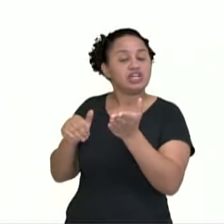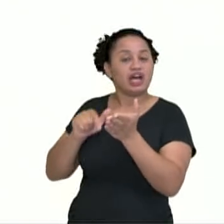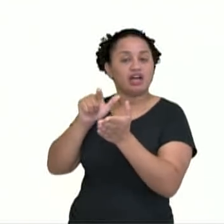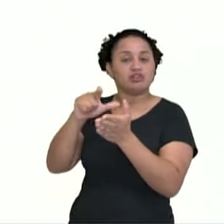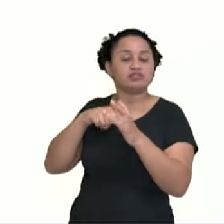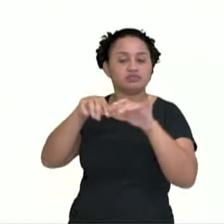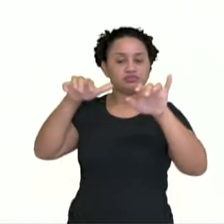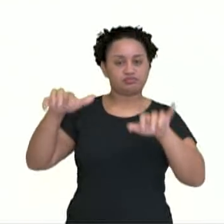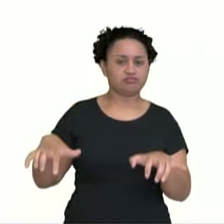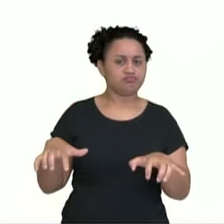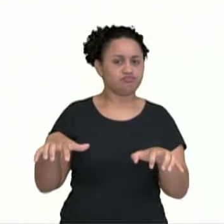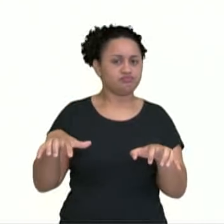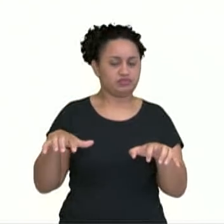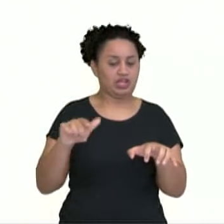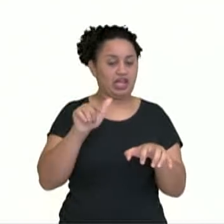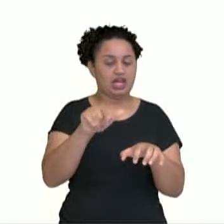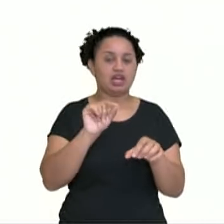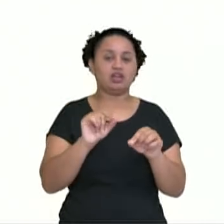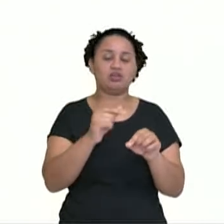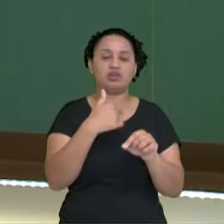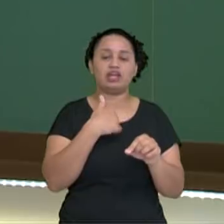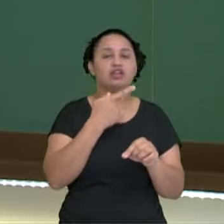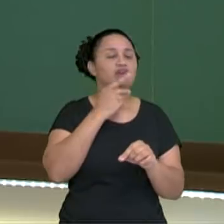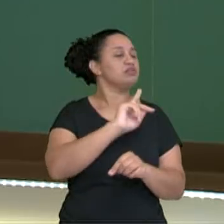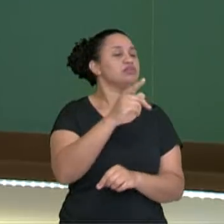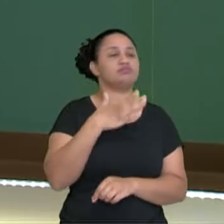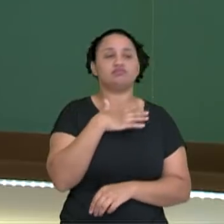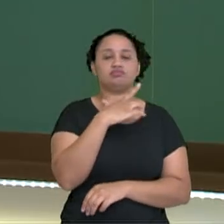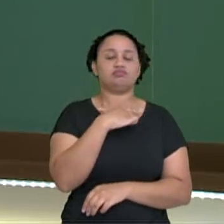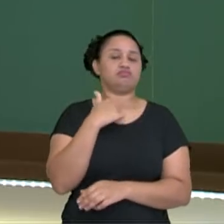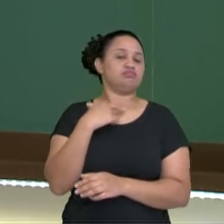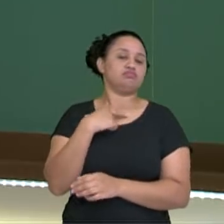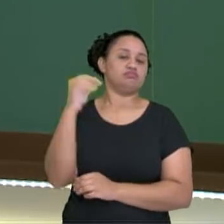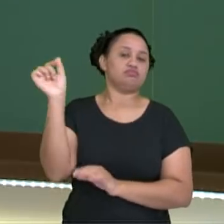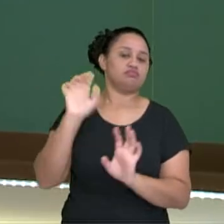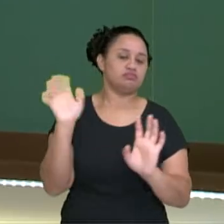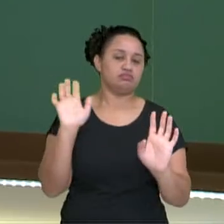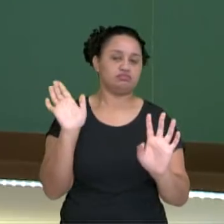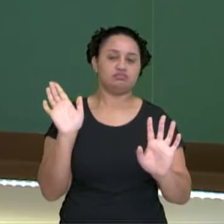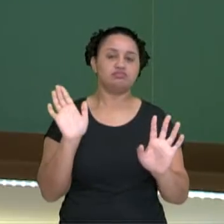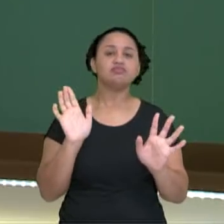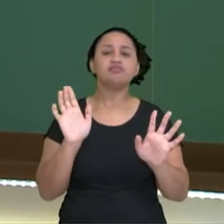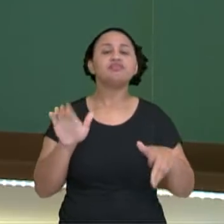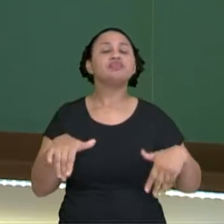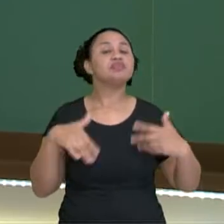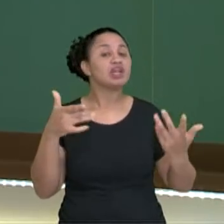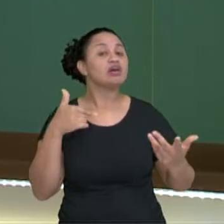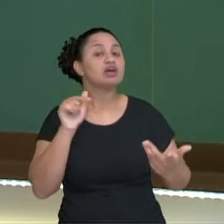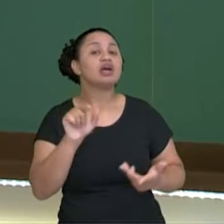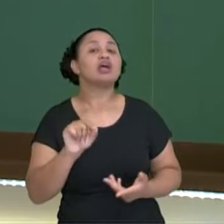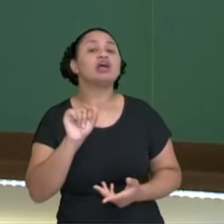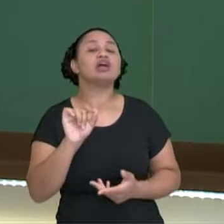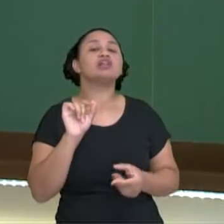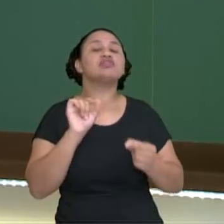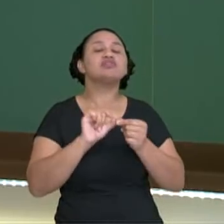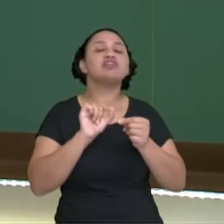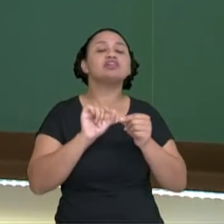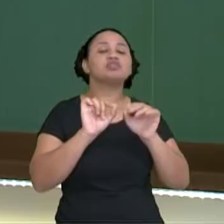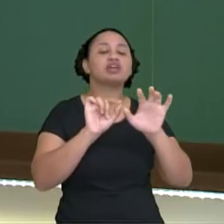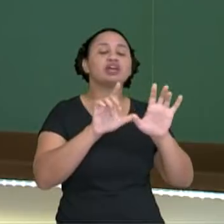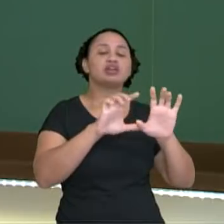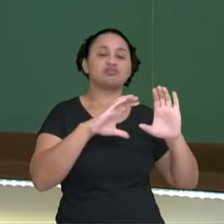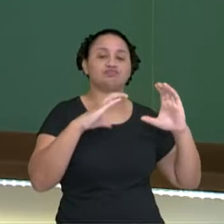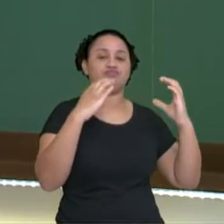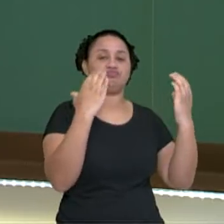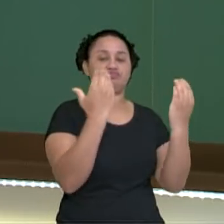do trono, ele por si só já sai do trono e ele então vai acabar deixando o